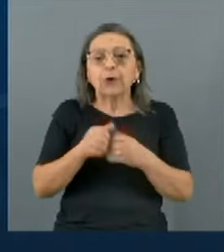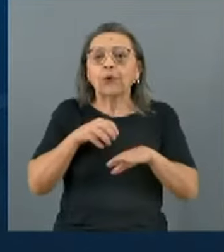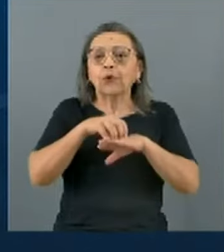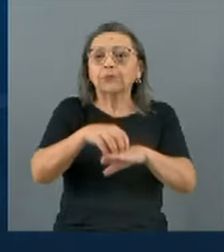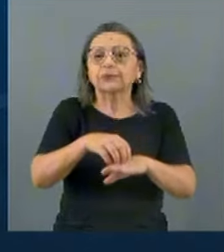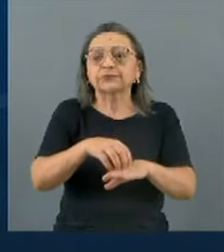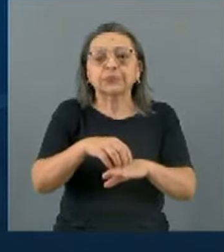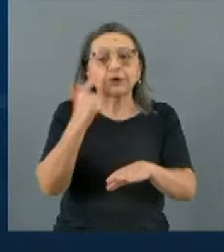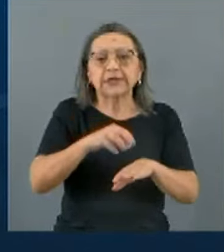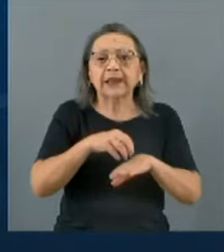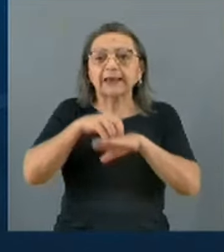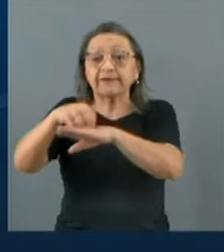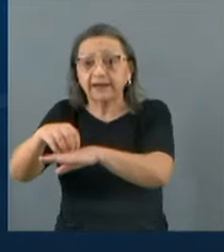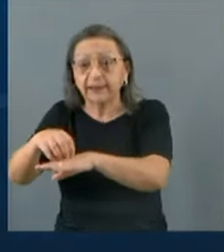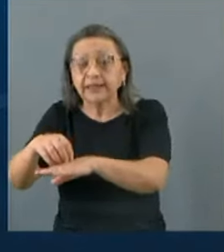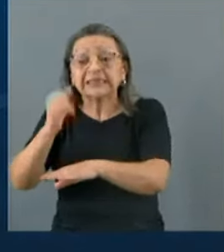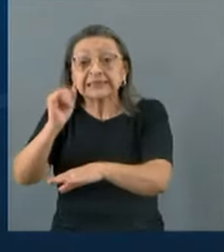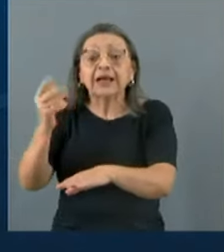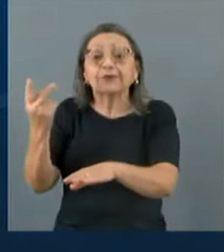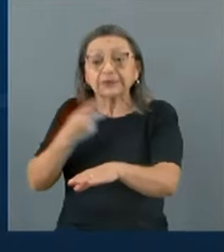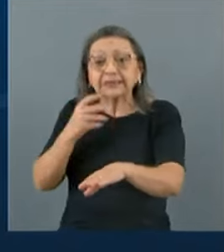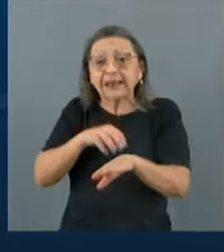não traz.